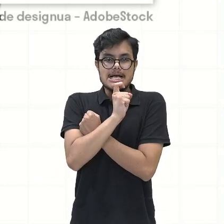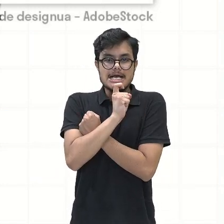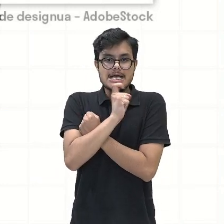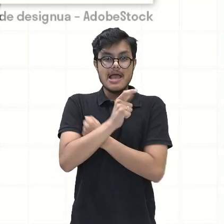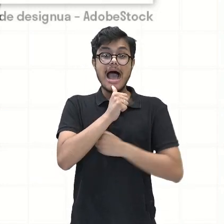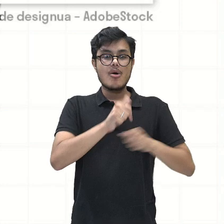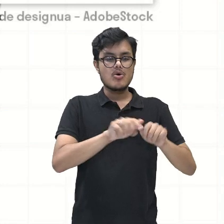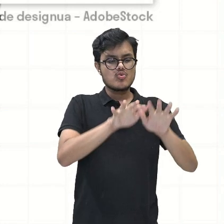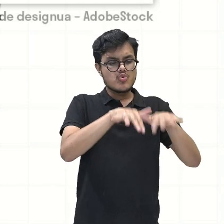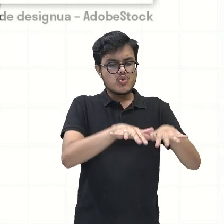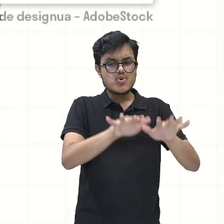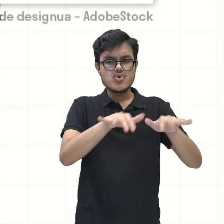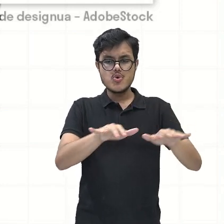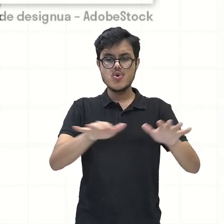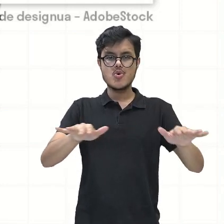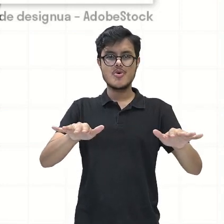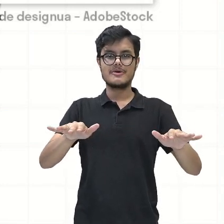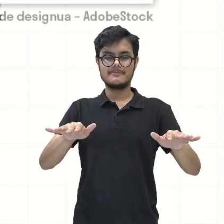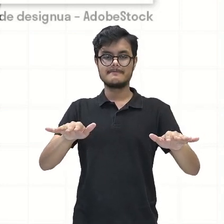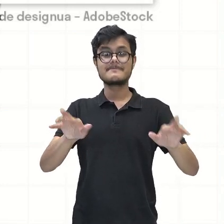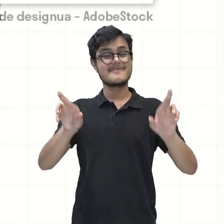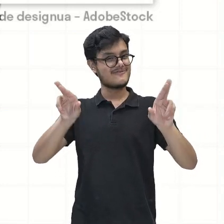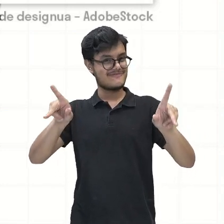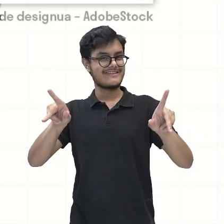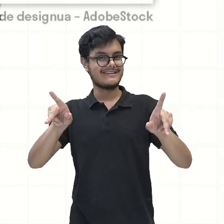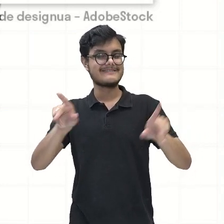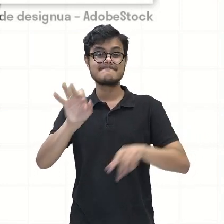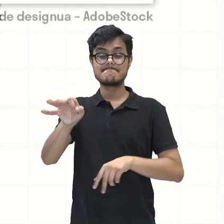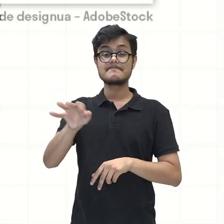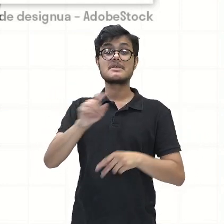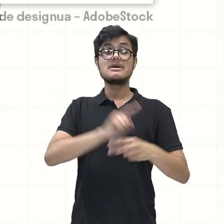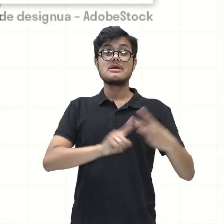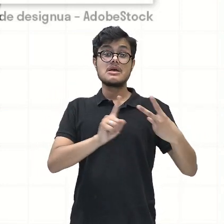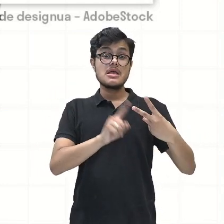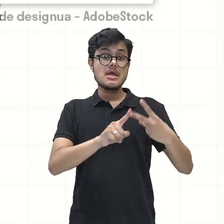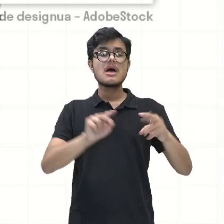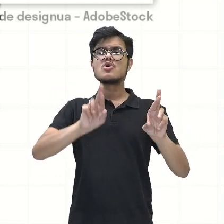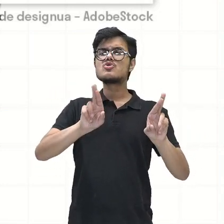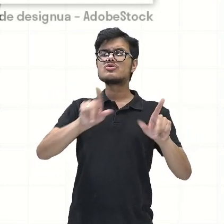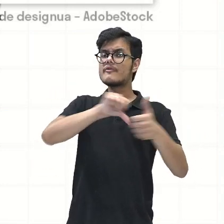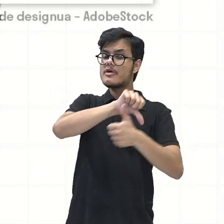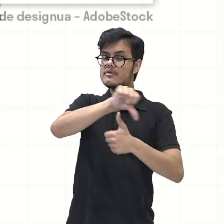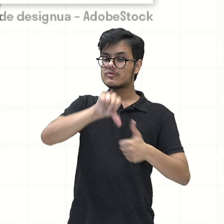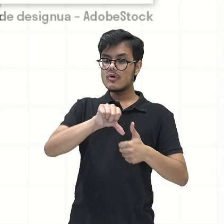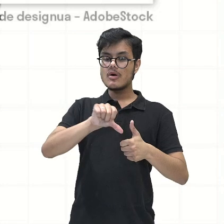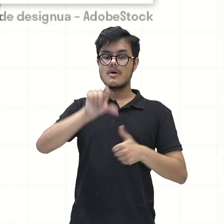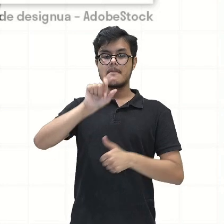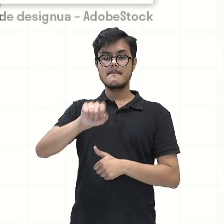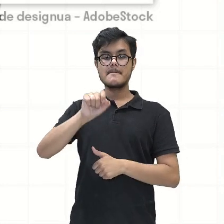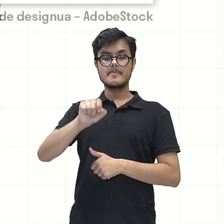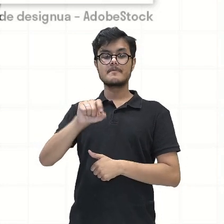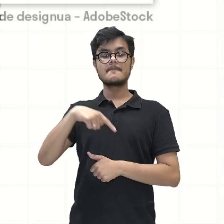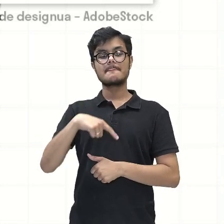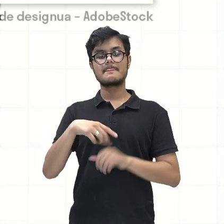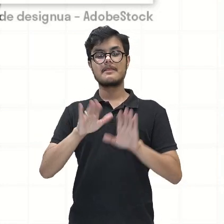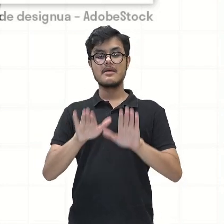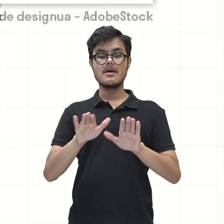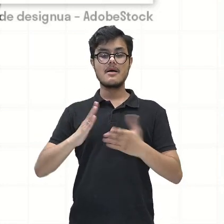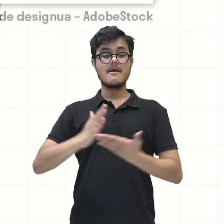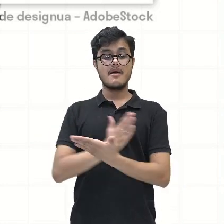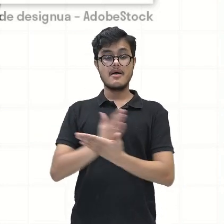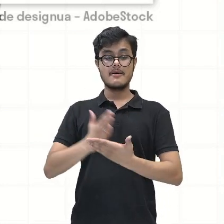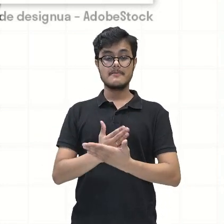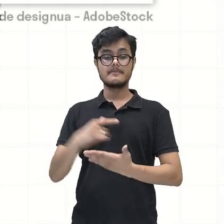do Pacífico Equatorial. A lanina também vai alterar as condições normais